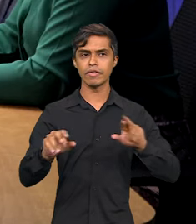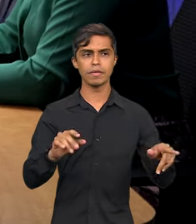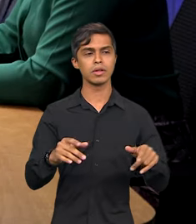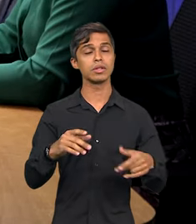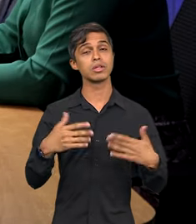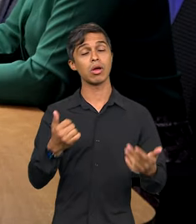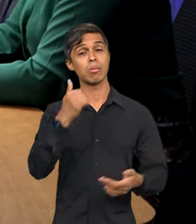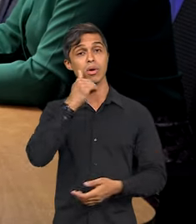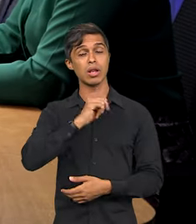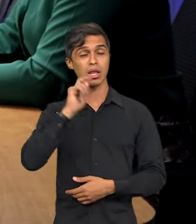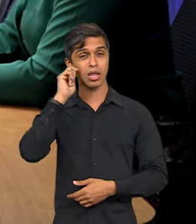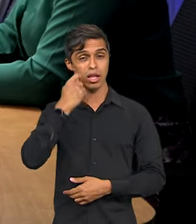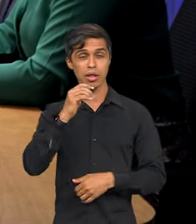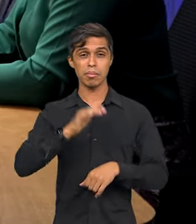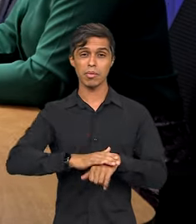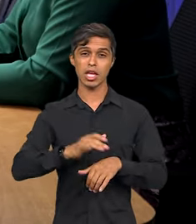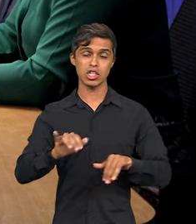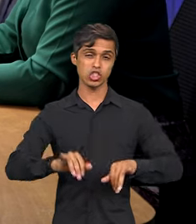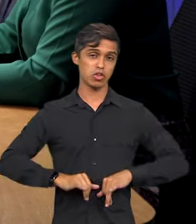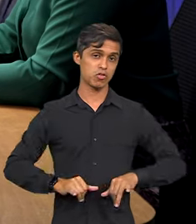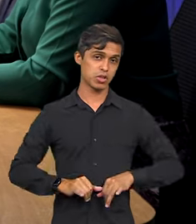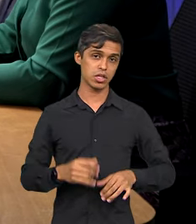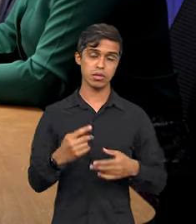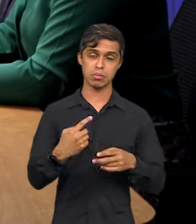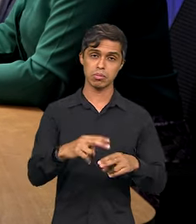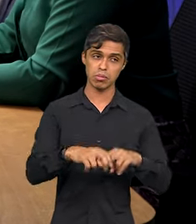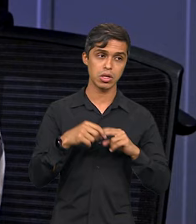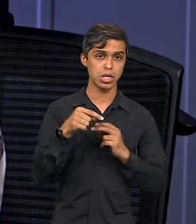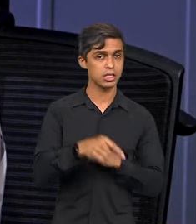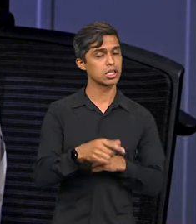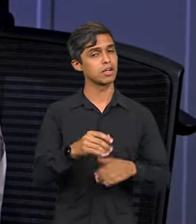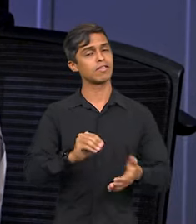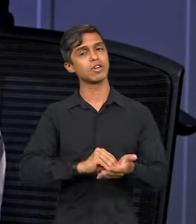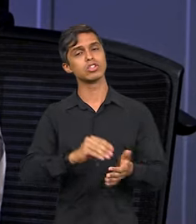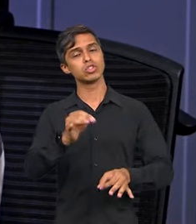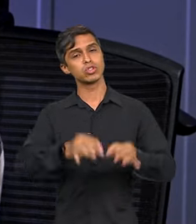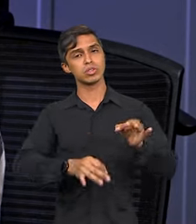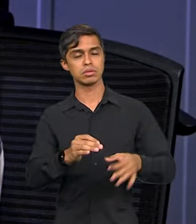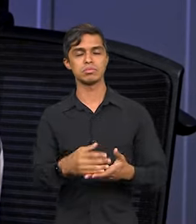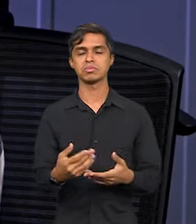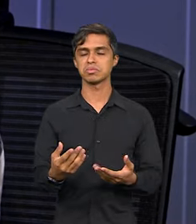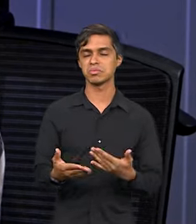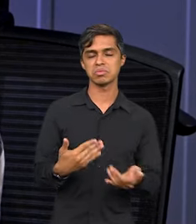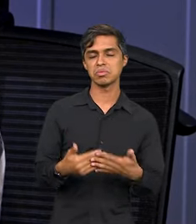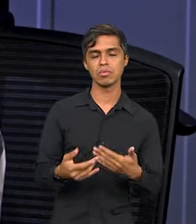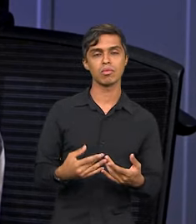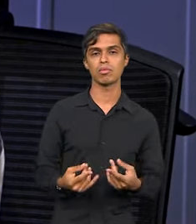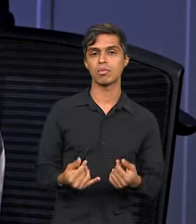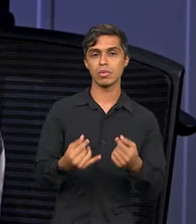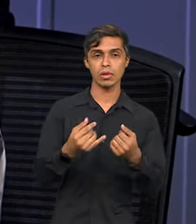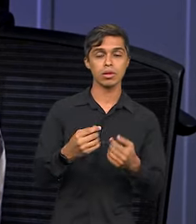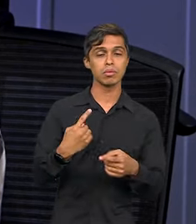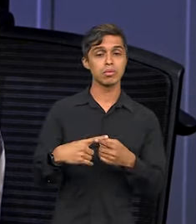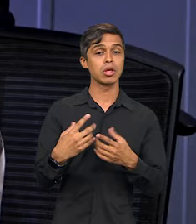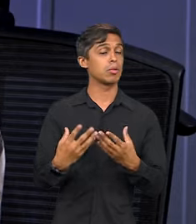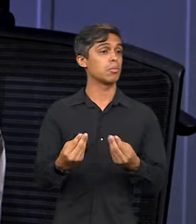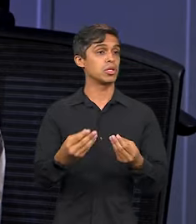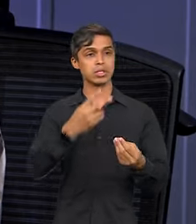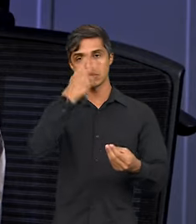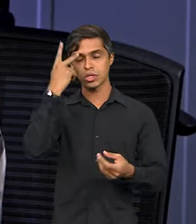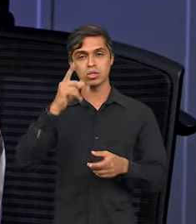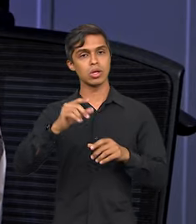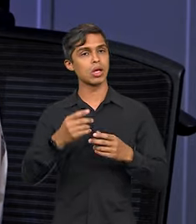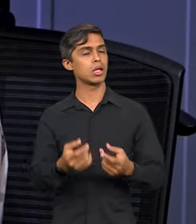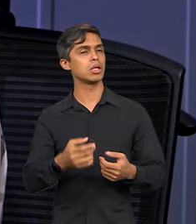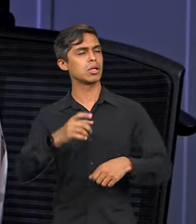negras sejam as mais afetadas por essa injustiça independentemente do custo econômico que tem muita gente calculando né